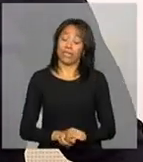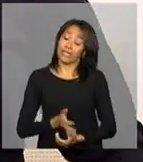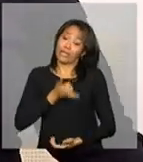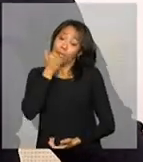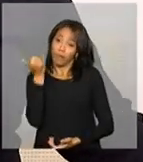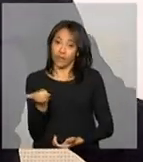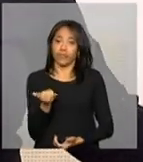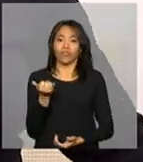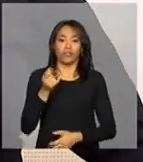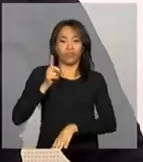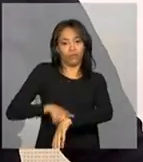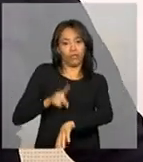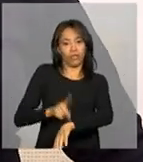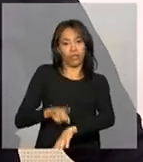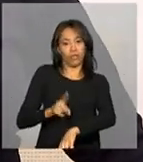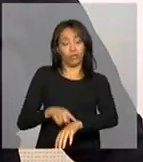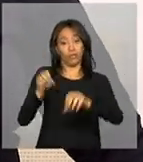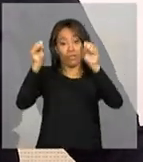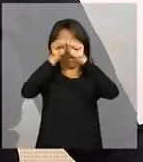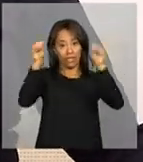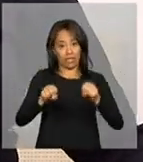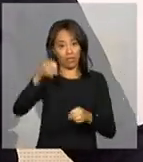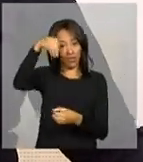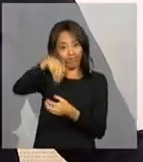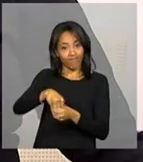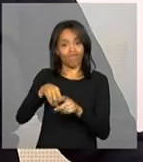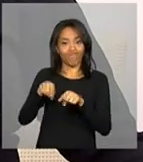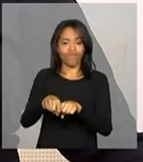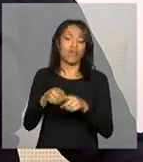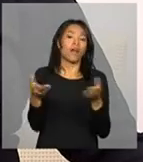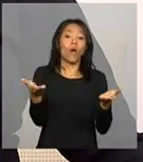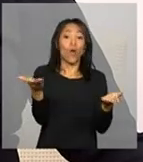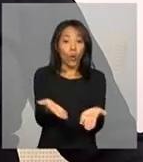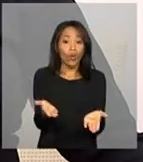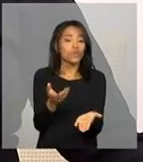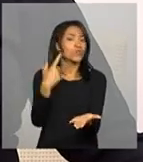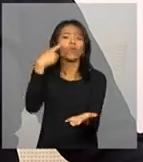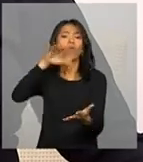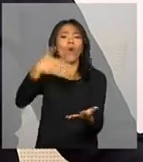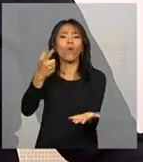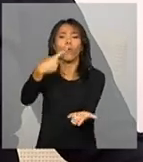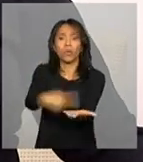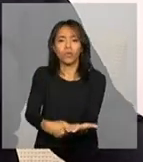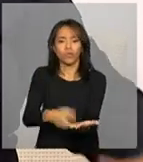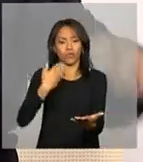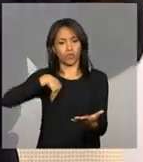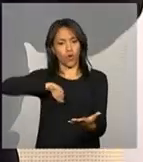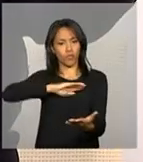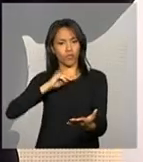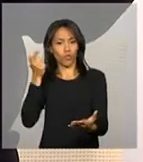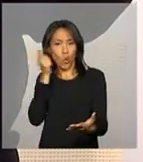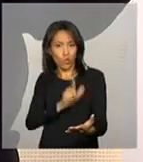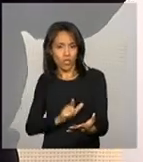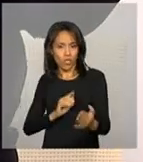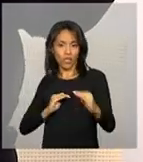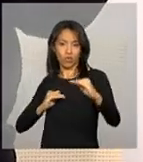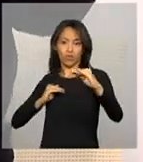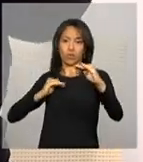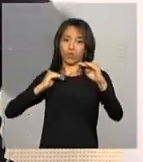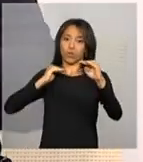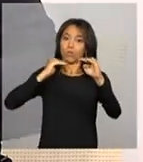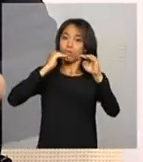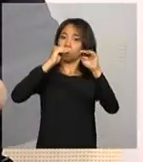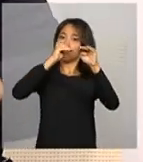tá vivendo né voltas mas agora a gente tá o acordo nosso foi o que nós vamos chegar num patamar do suas